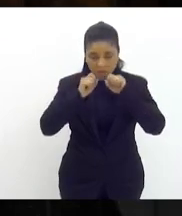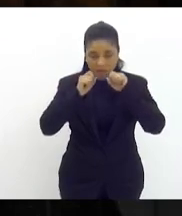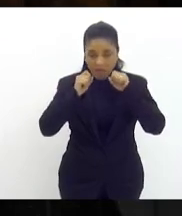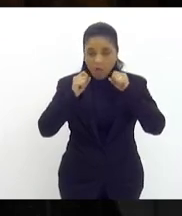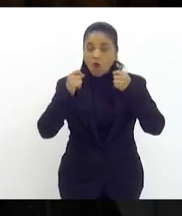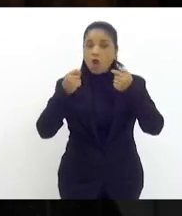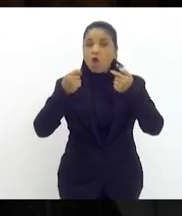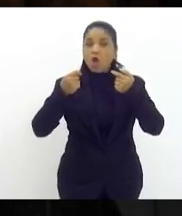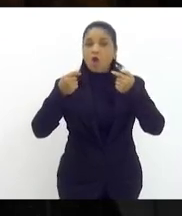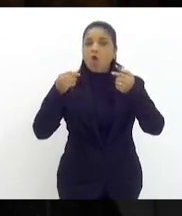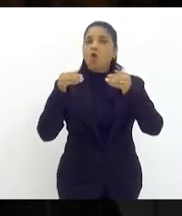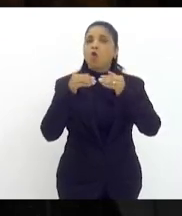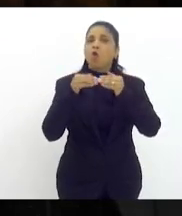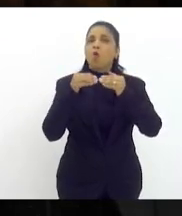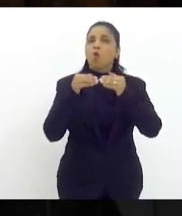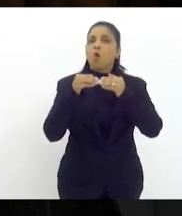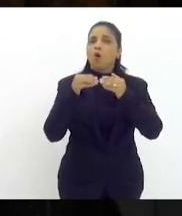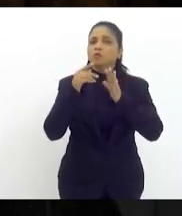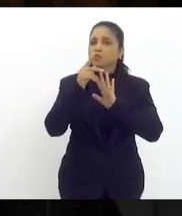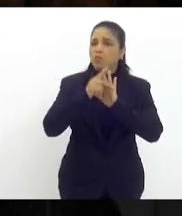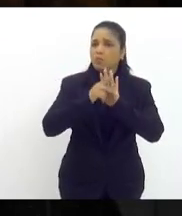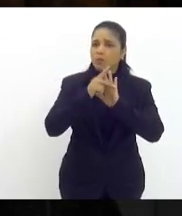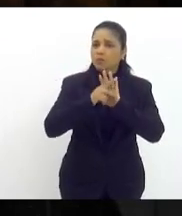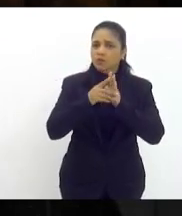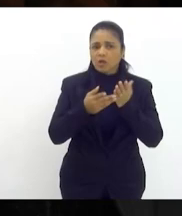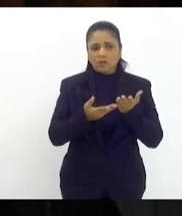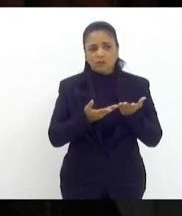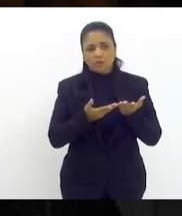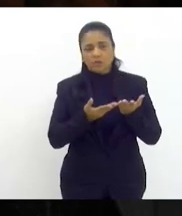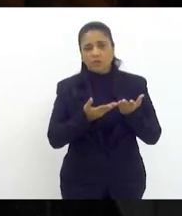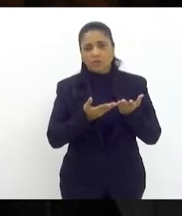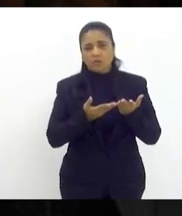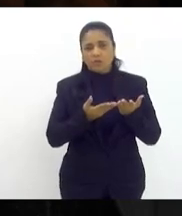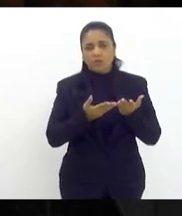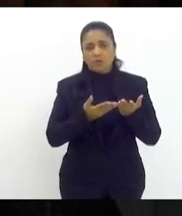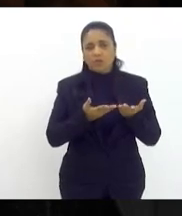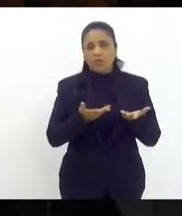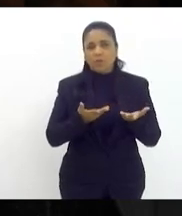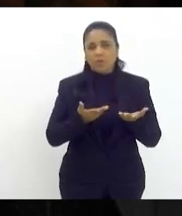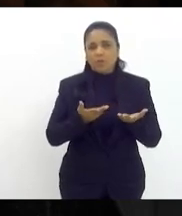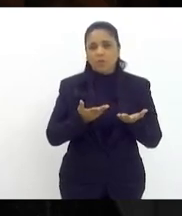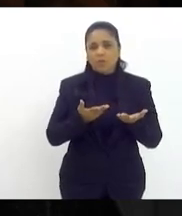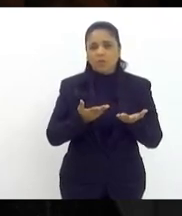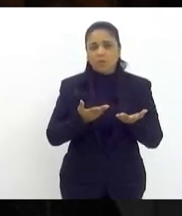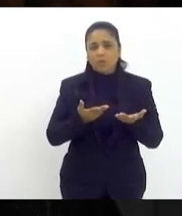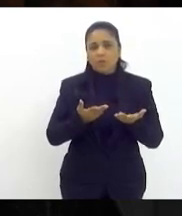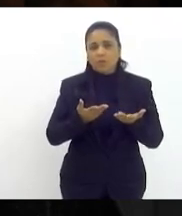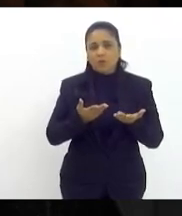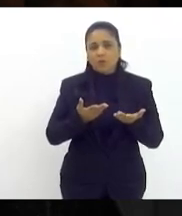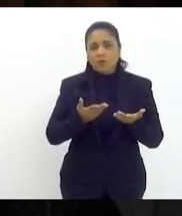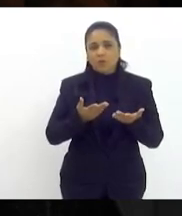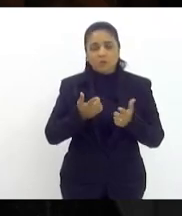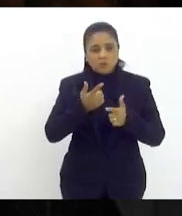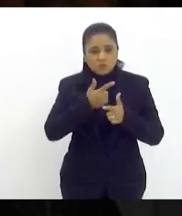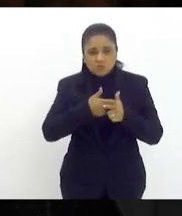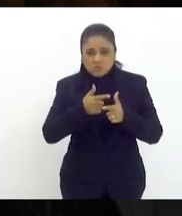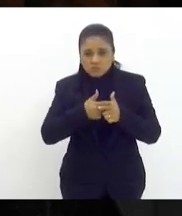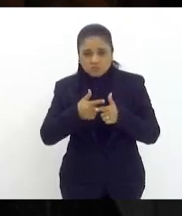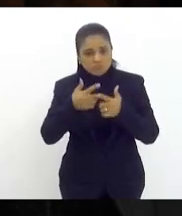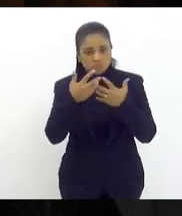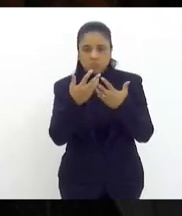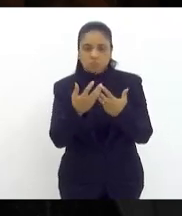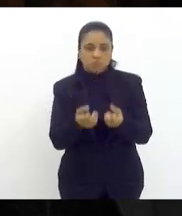não consigo acreditar os gatilhos são inadmissíveis